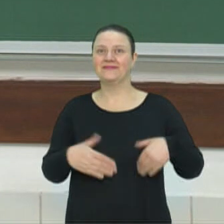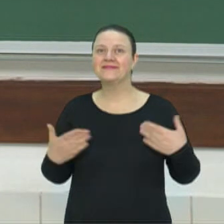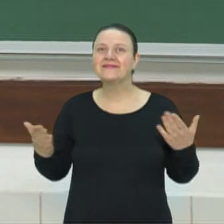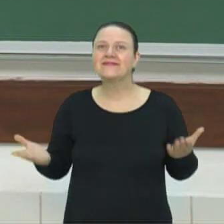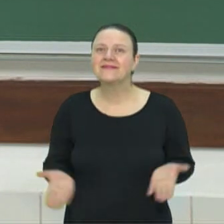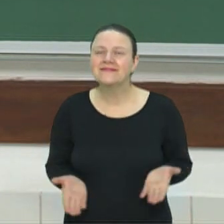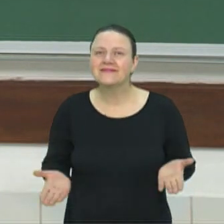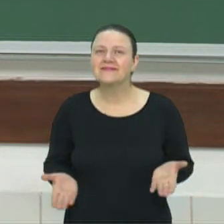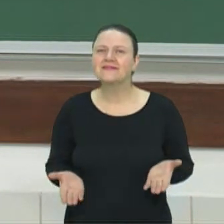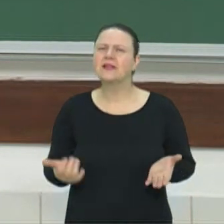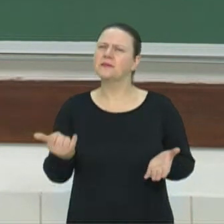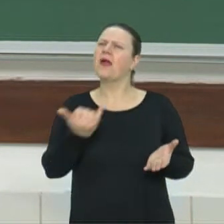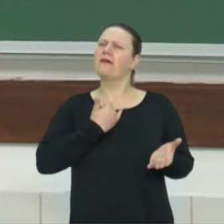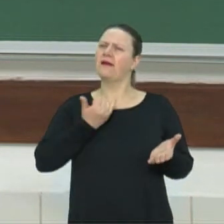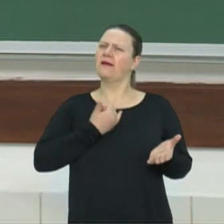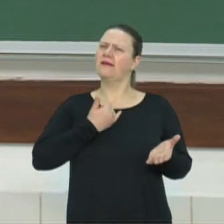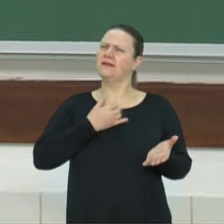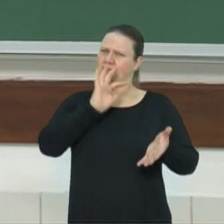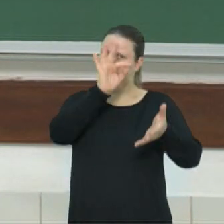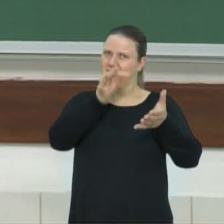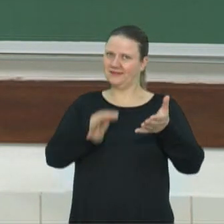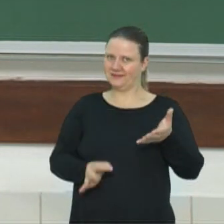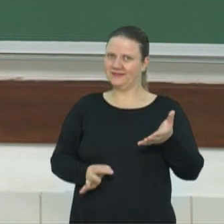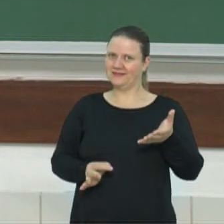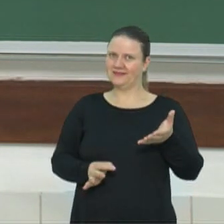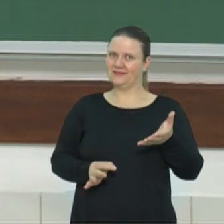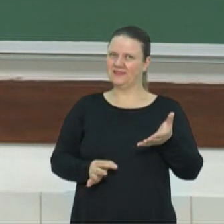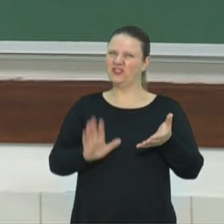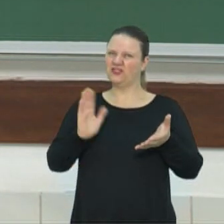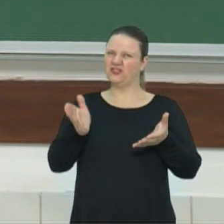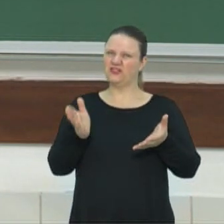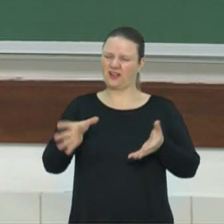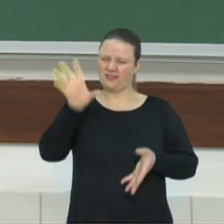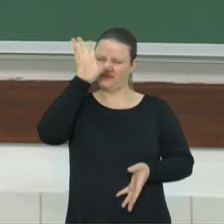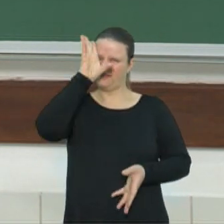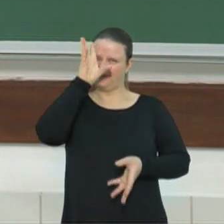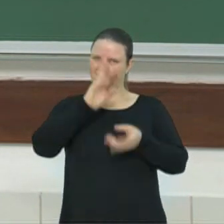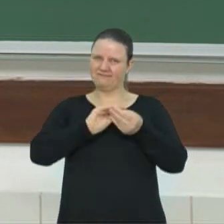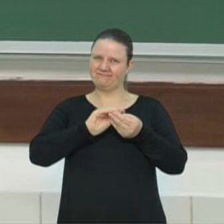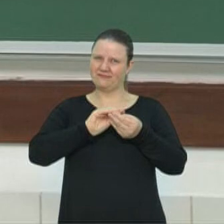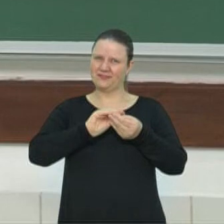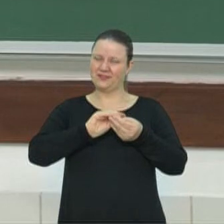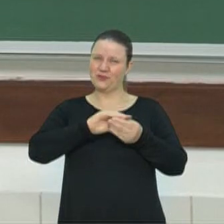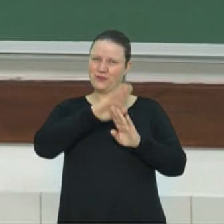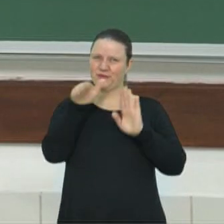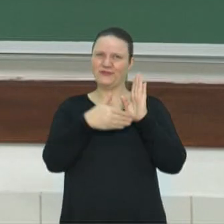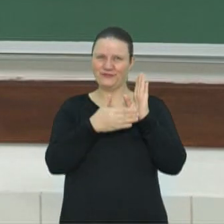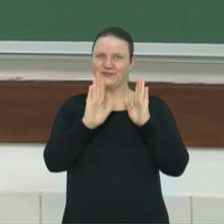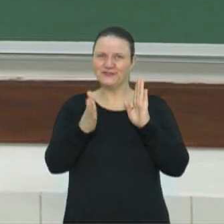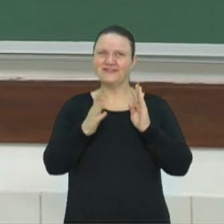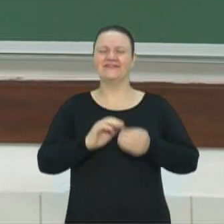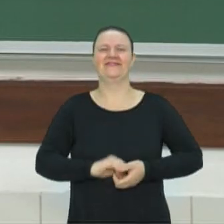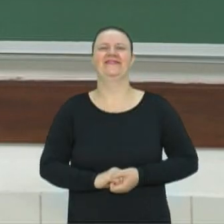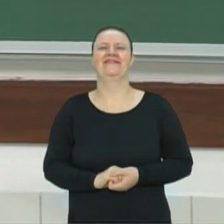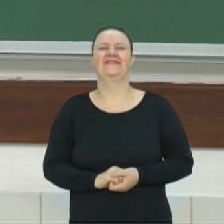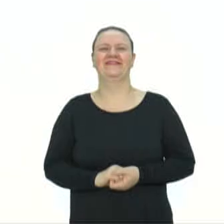E aí, me digam, acertaram bastante? Estão craques nos demonstrativos? Então vamos à resposta correta?